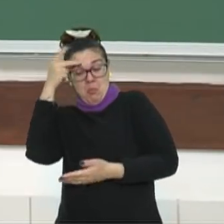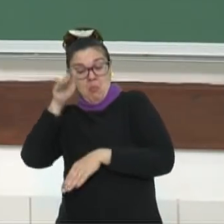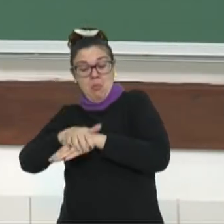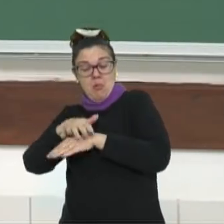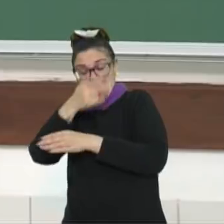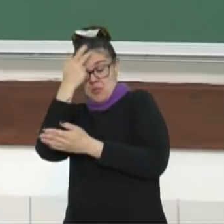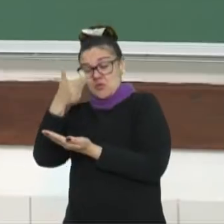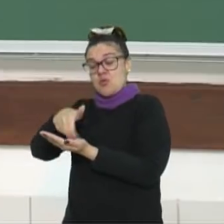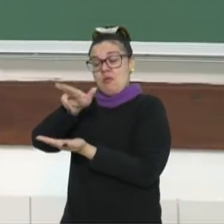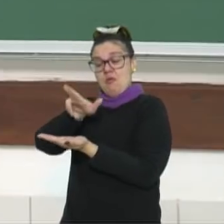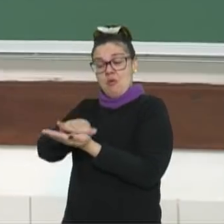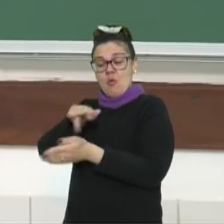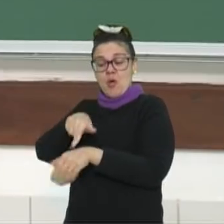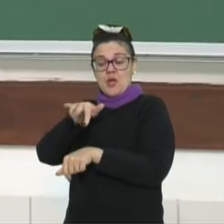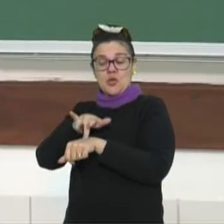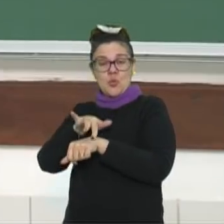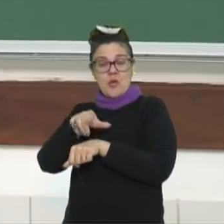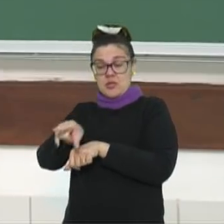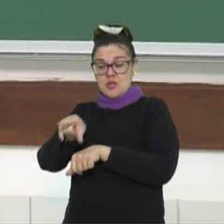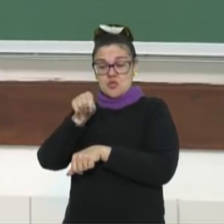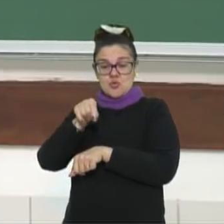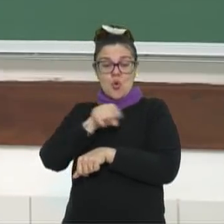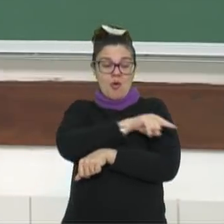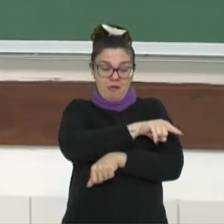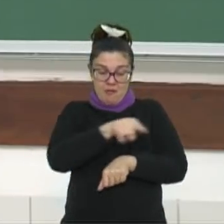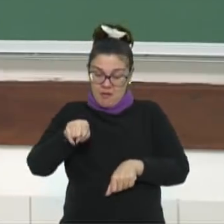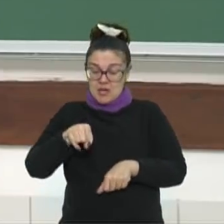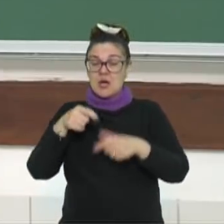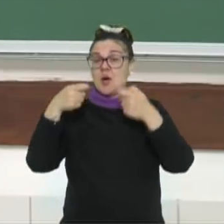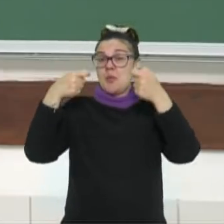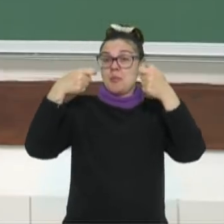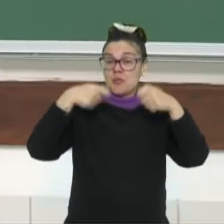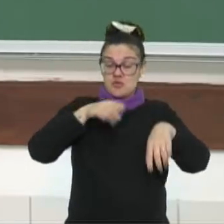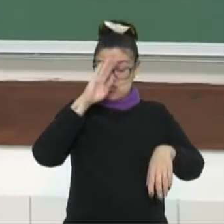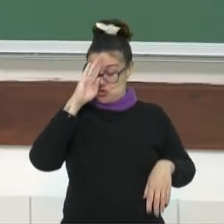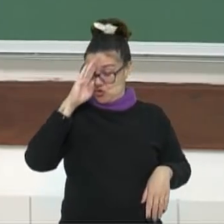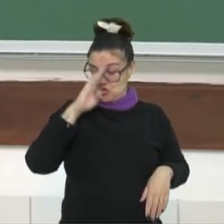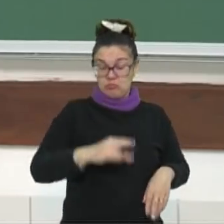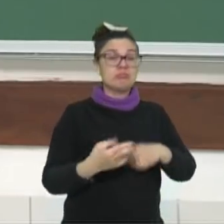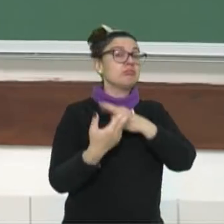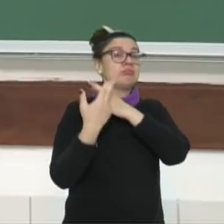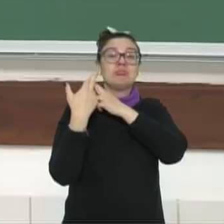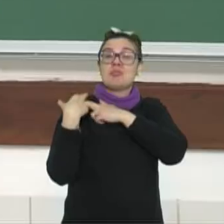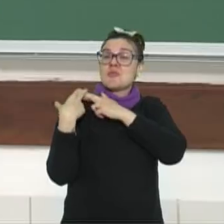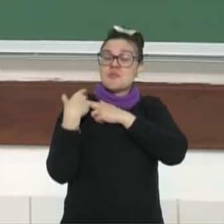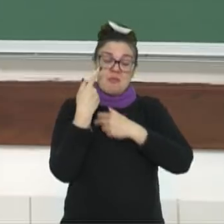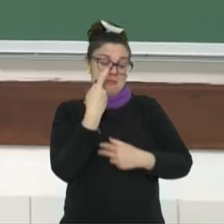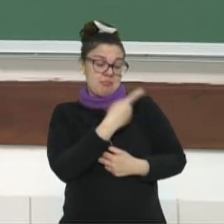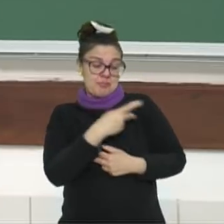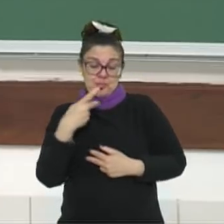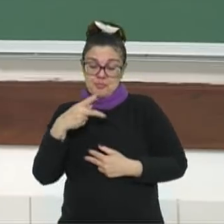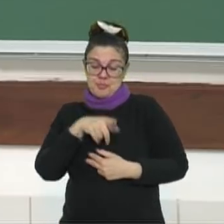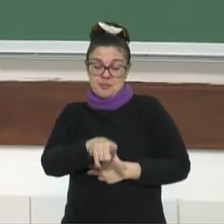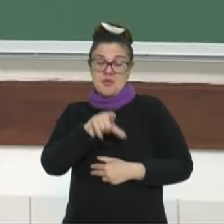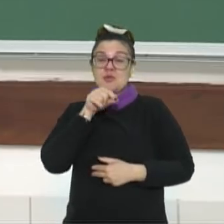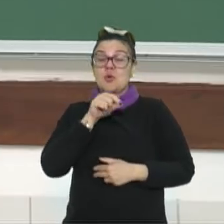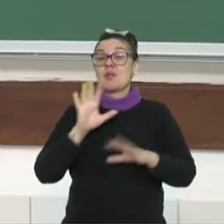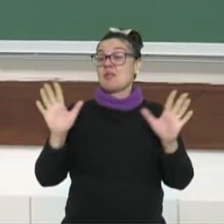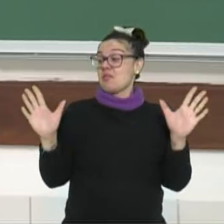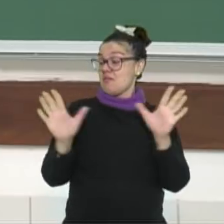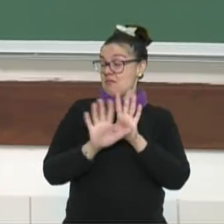uma decisão, essas pessoas ou essa pessoa é diretamente responsável pela decisão que ela tomou. E